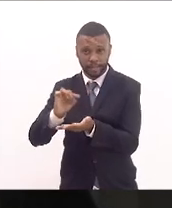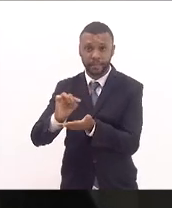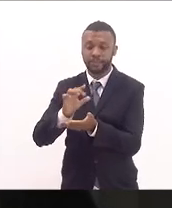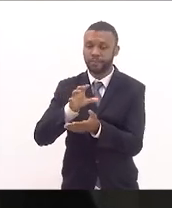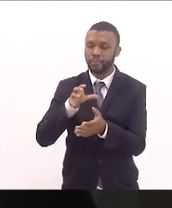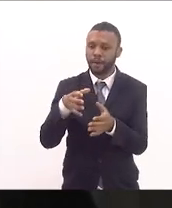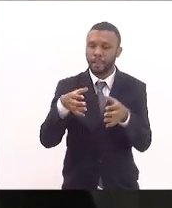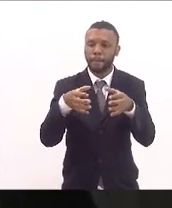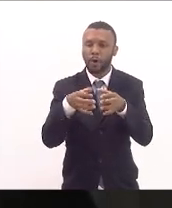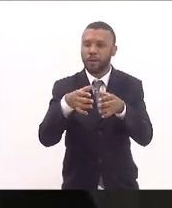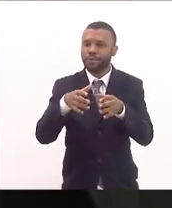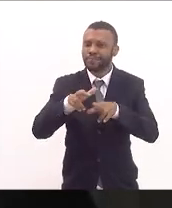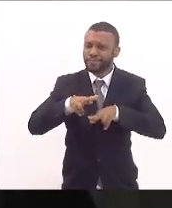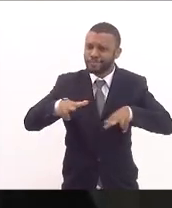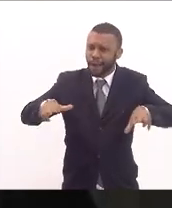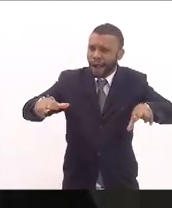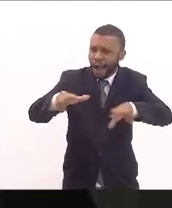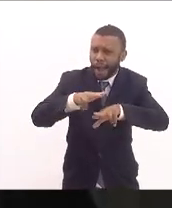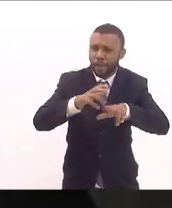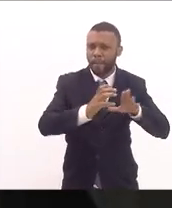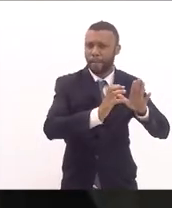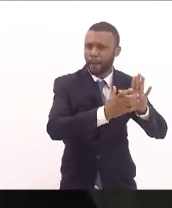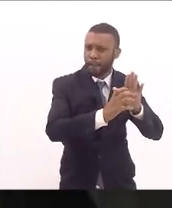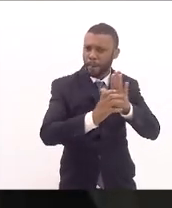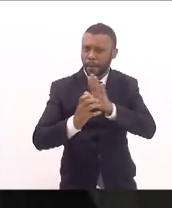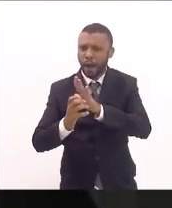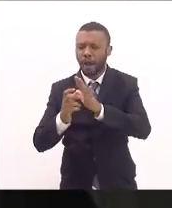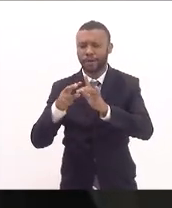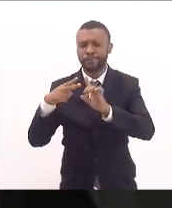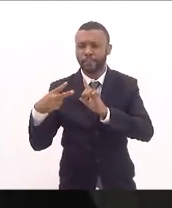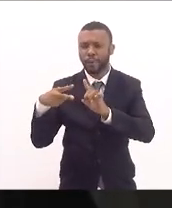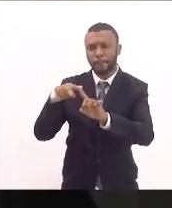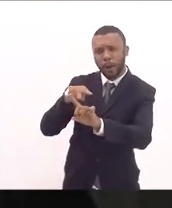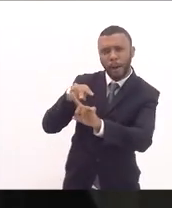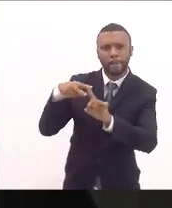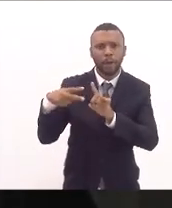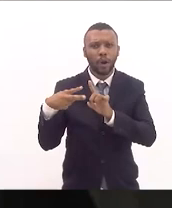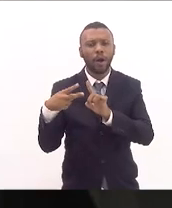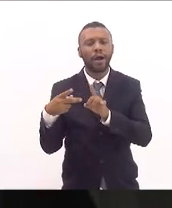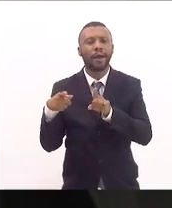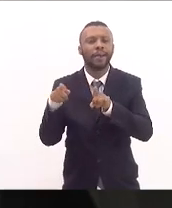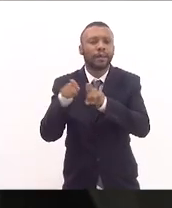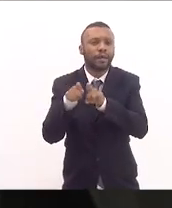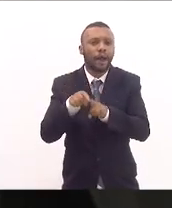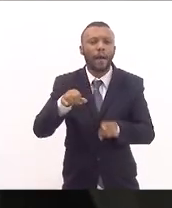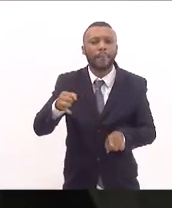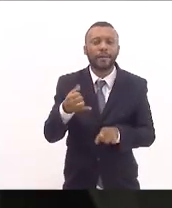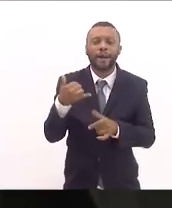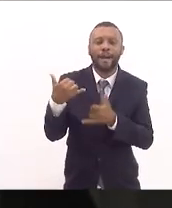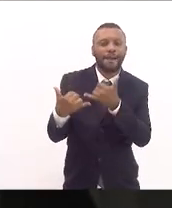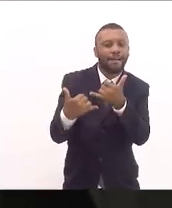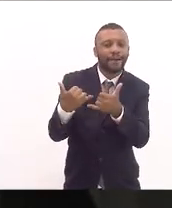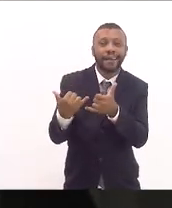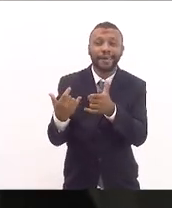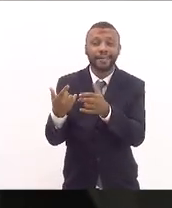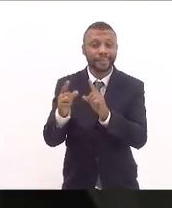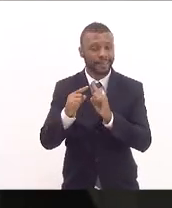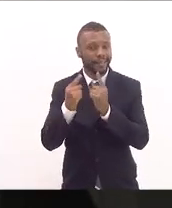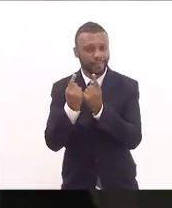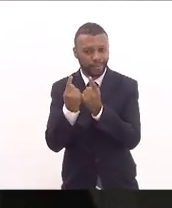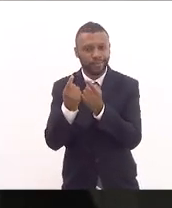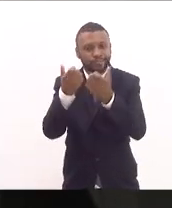variada de padana diferentes partidos diferentes perspectivas e eu brinquei na sessão de instalação